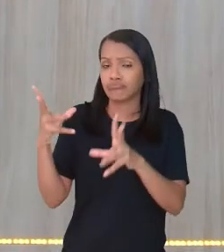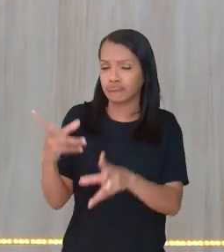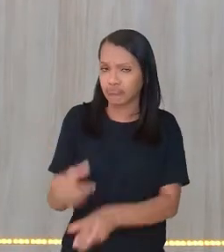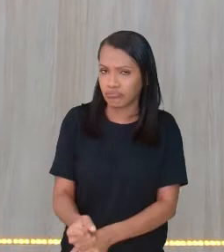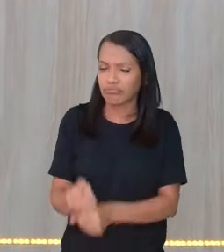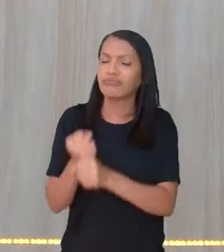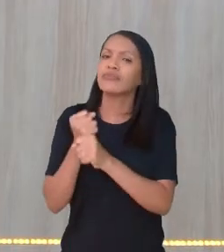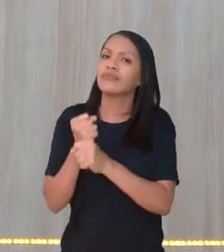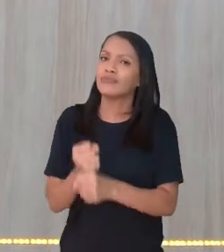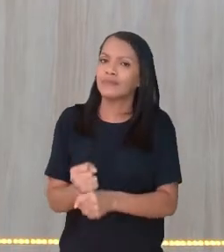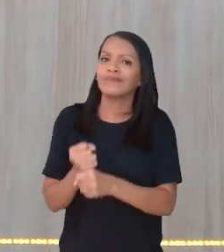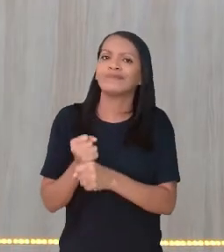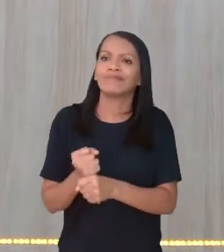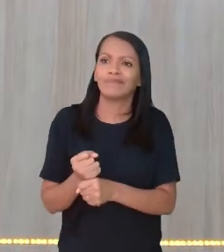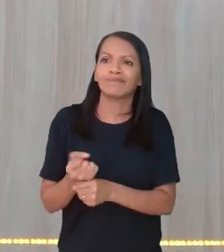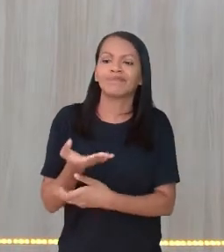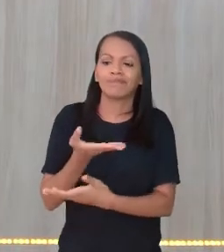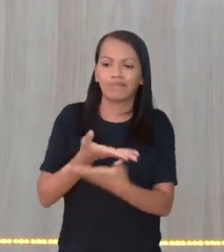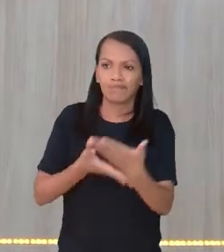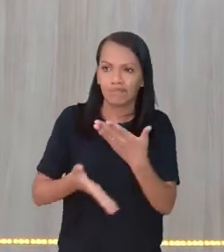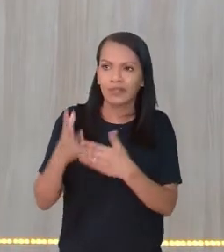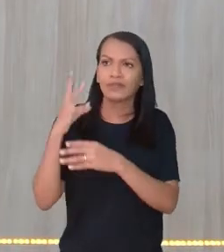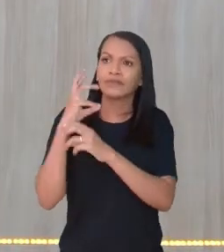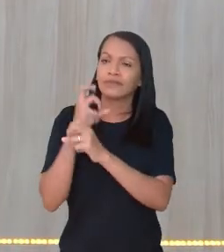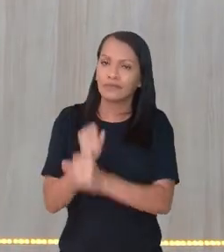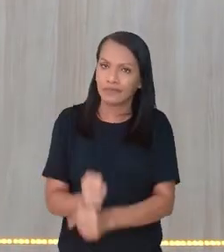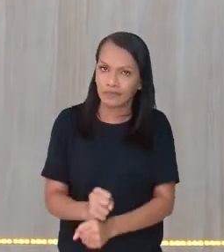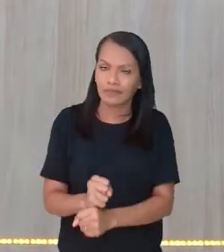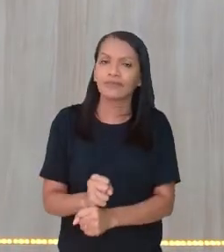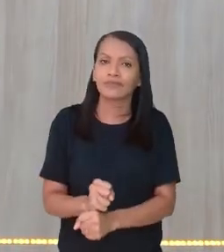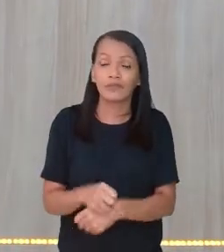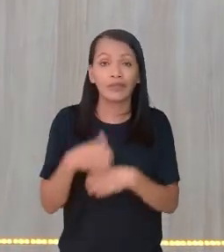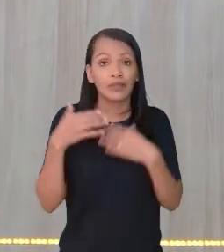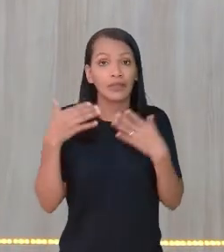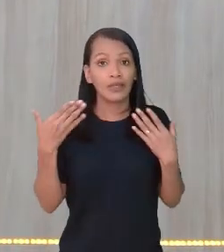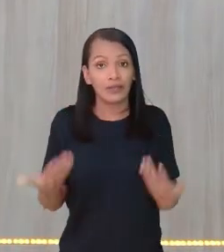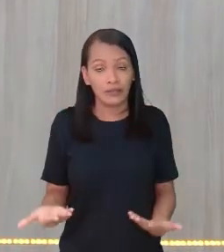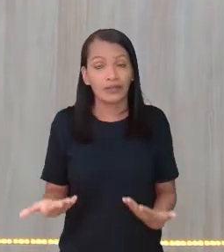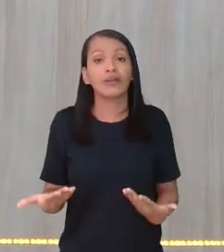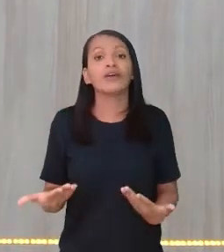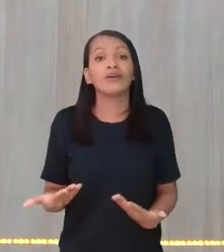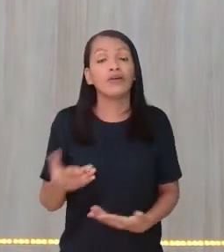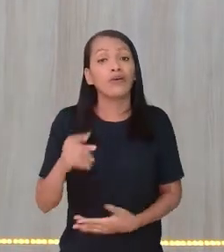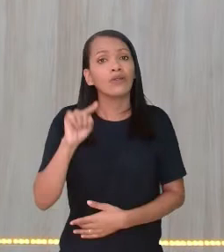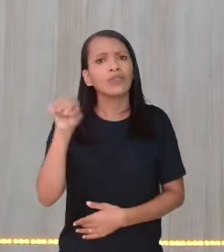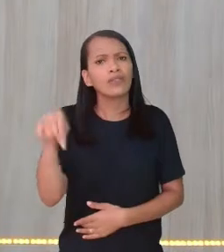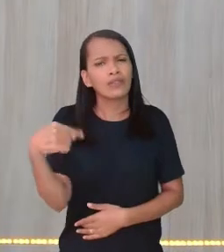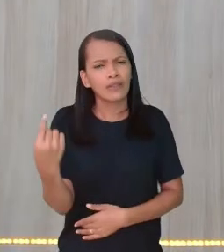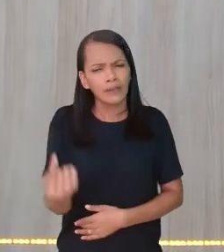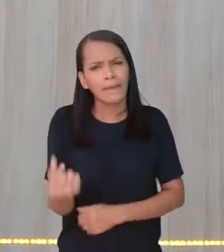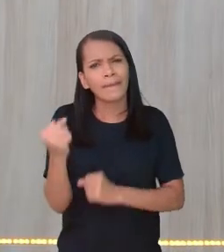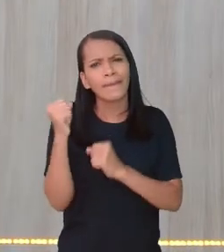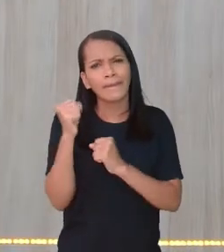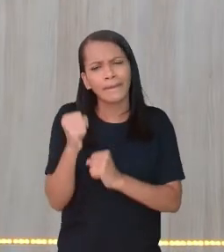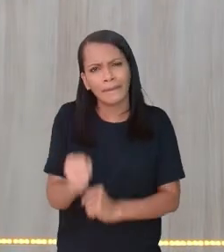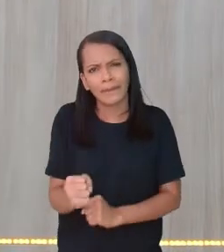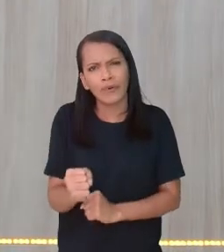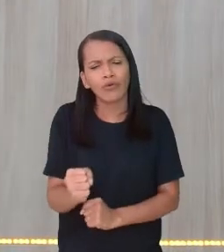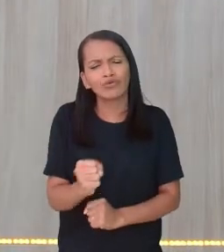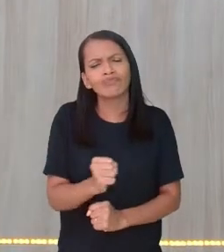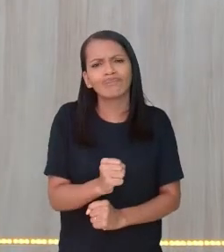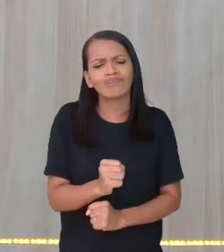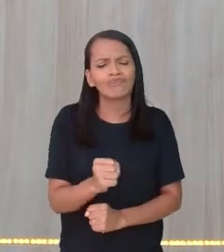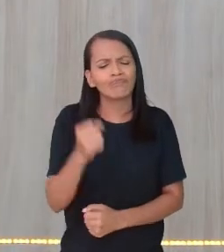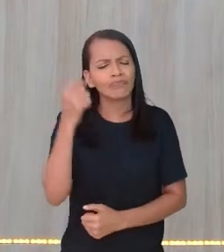operações envolvendo as frações, certo? Então, depois disso, a gente pode aí